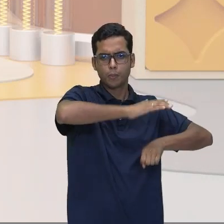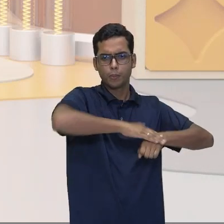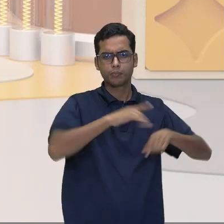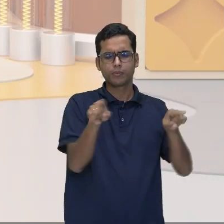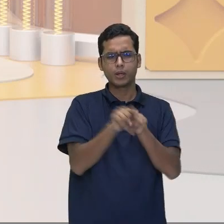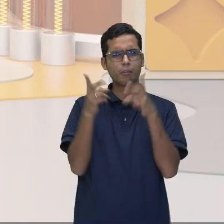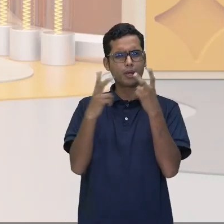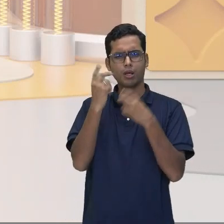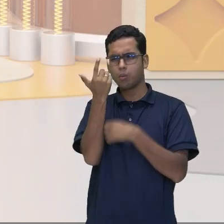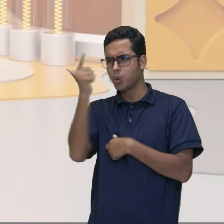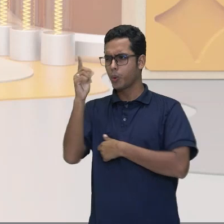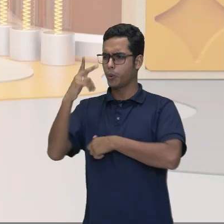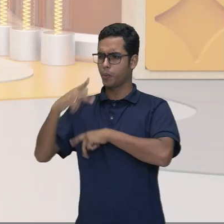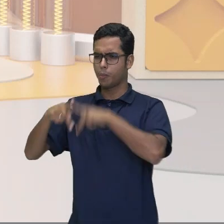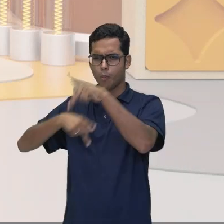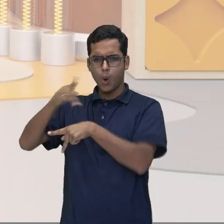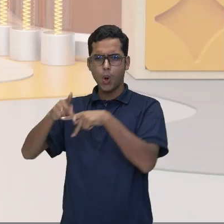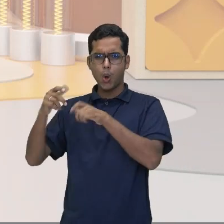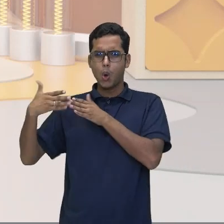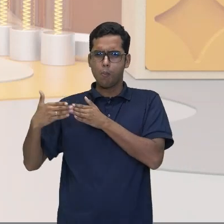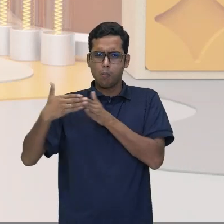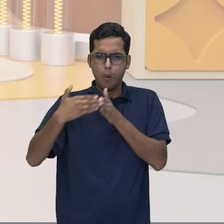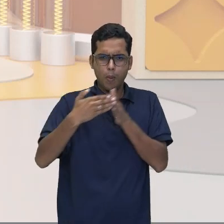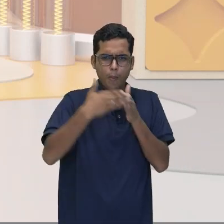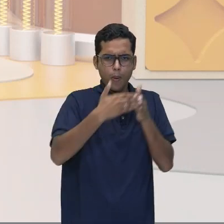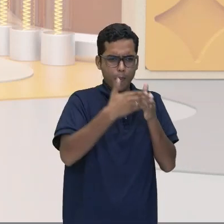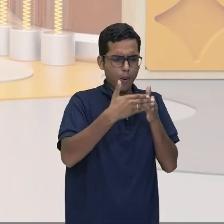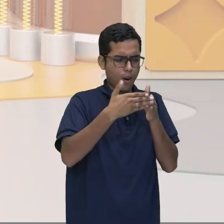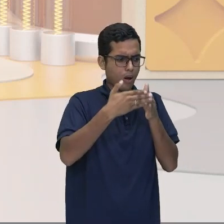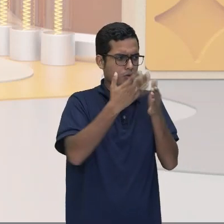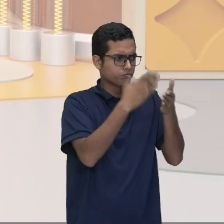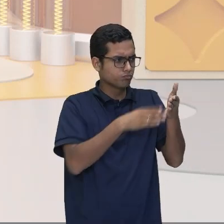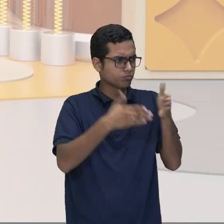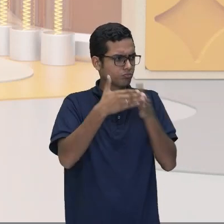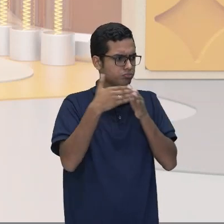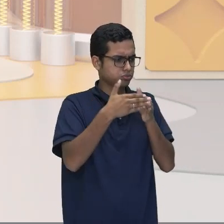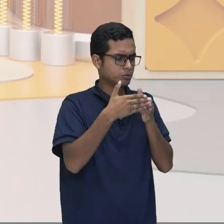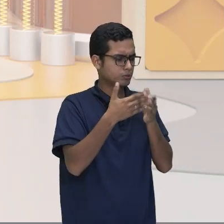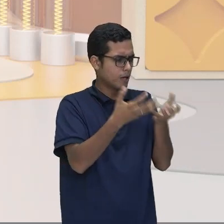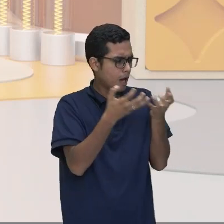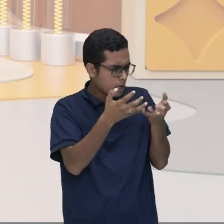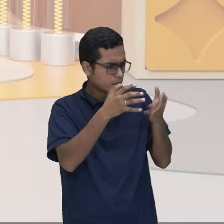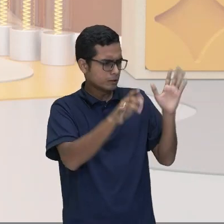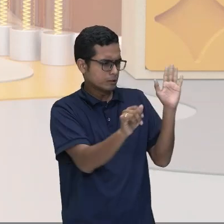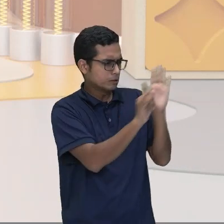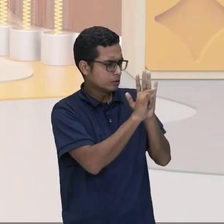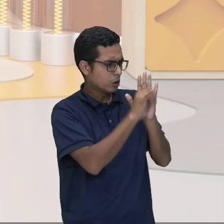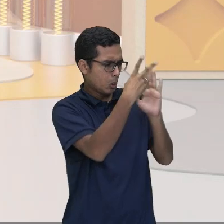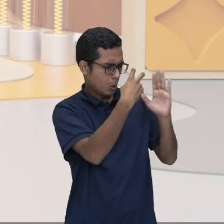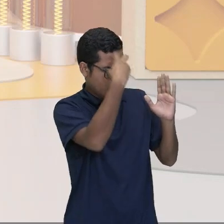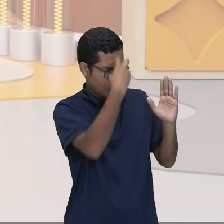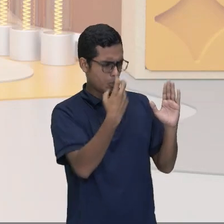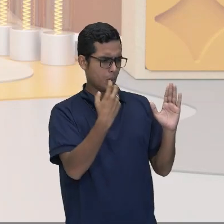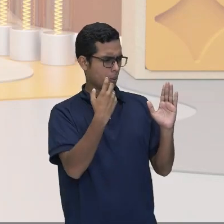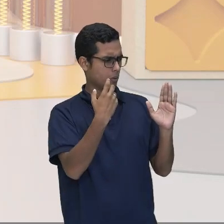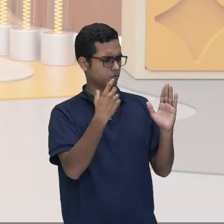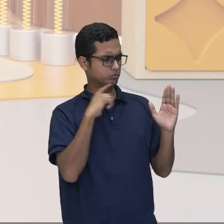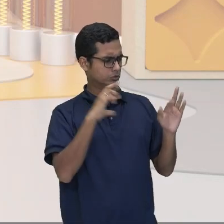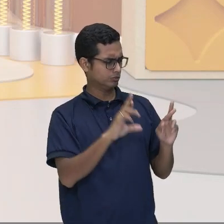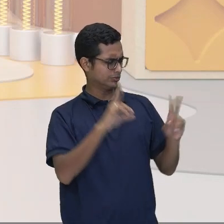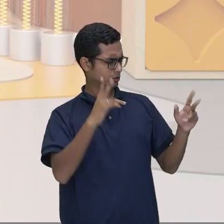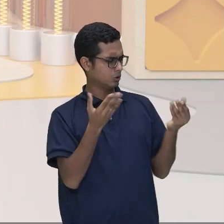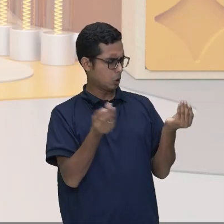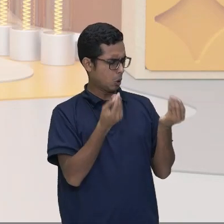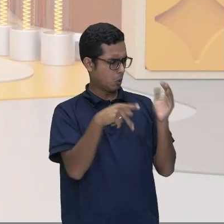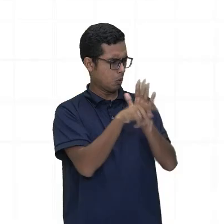povo que está querendo acabar com toda a sua identidade. Isso vai gerar uma resistência. Acompanhem